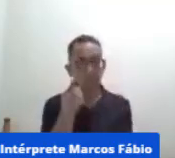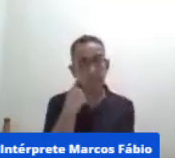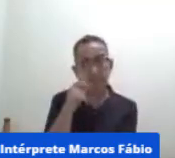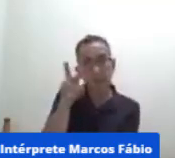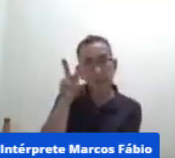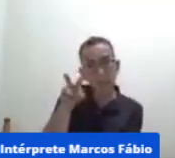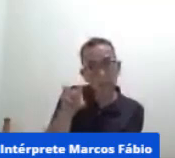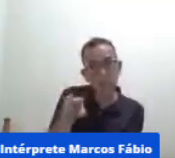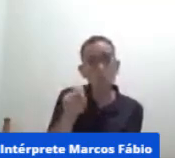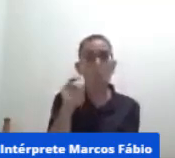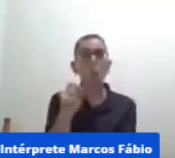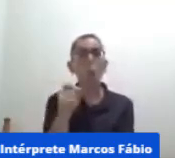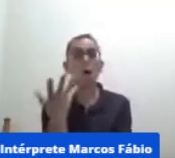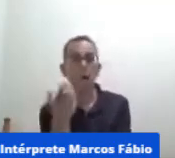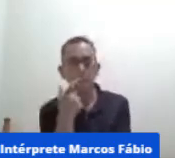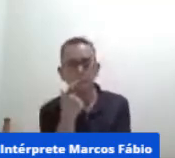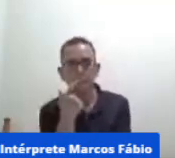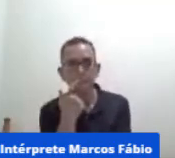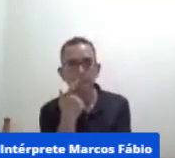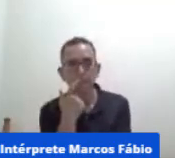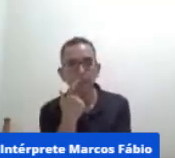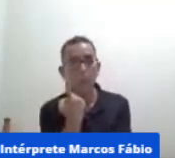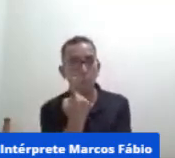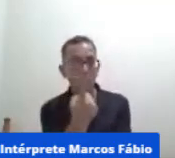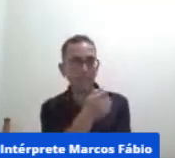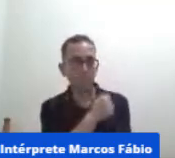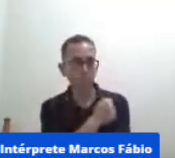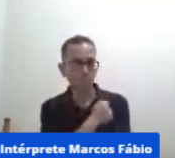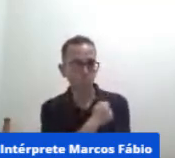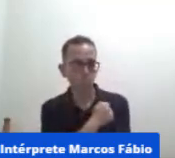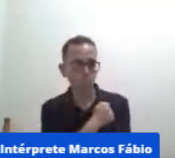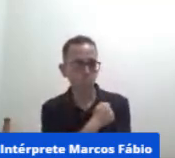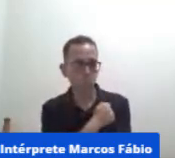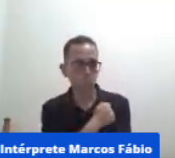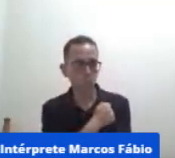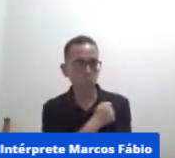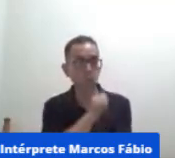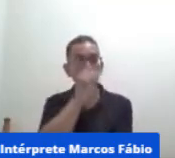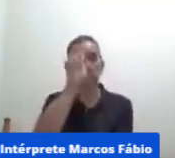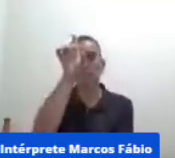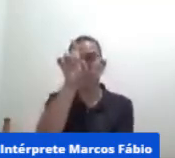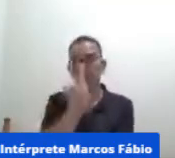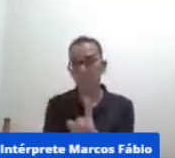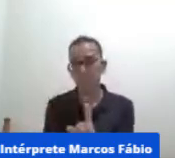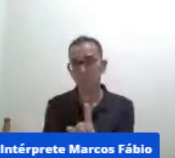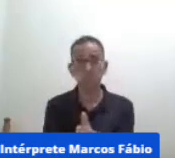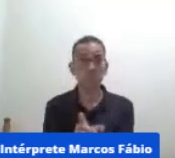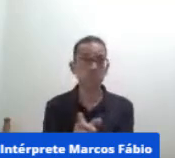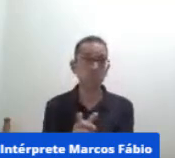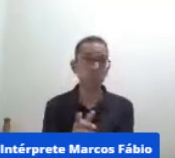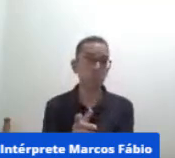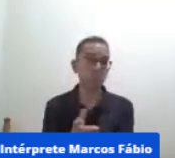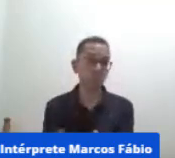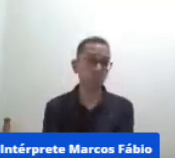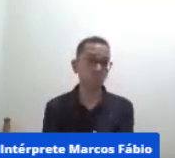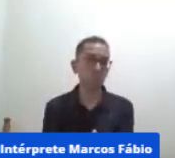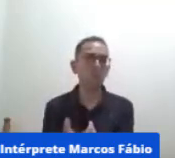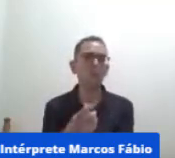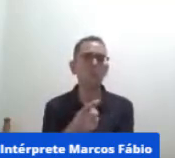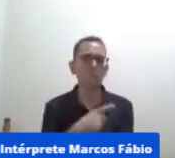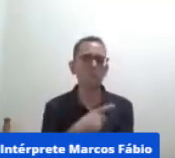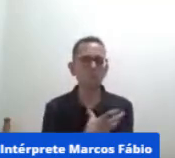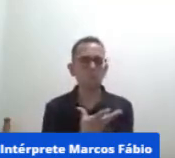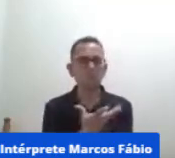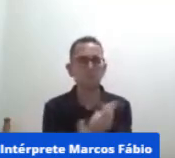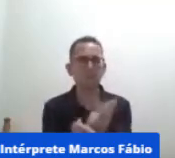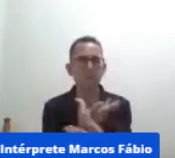possivelmente um aluno com a deficiência, ele vai se deter, tem muitos fatores distratores